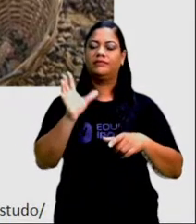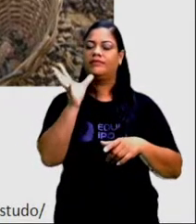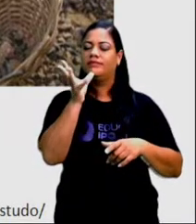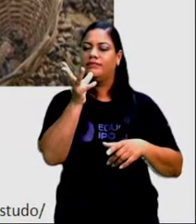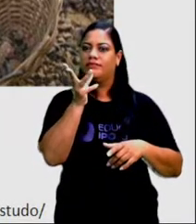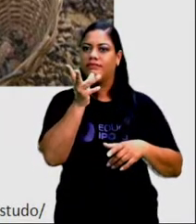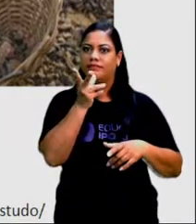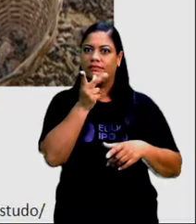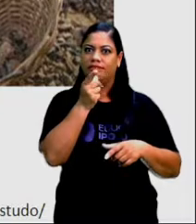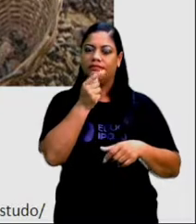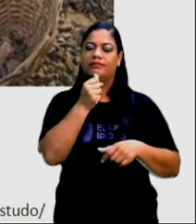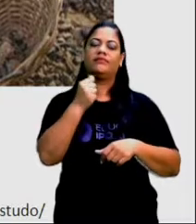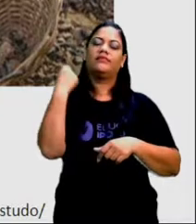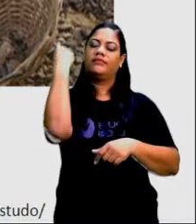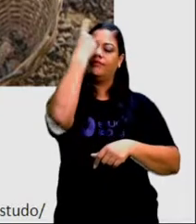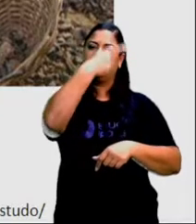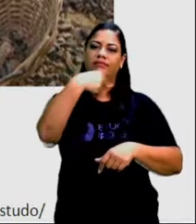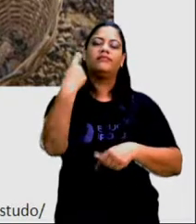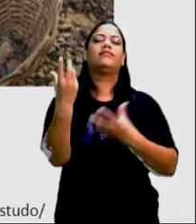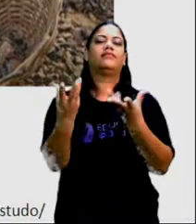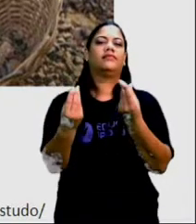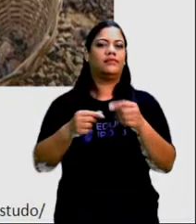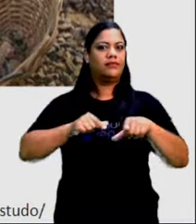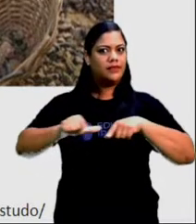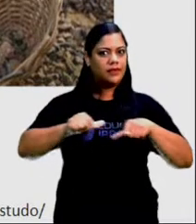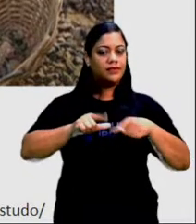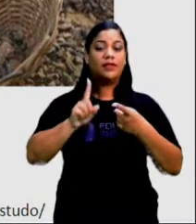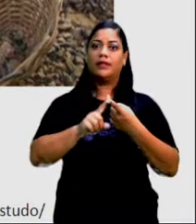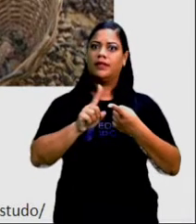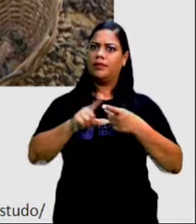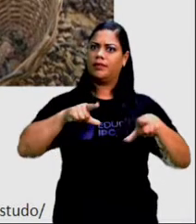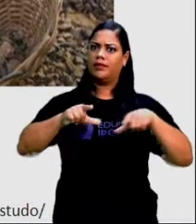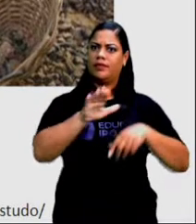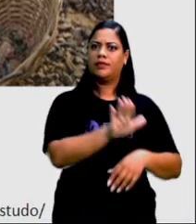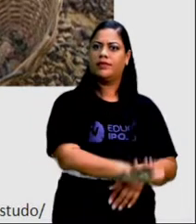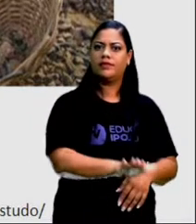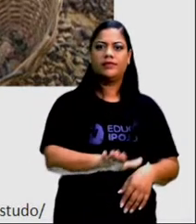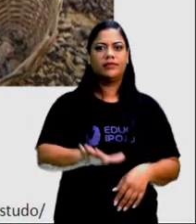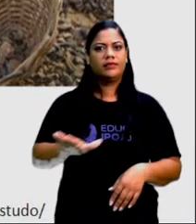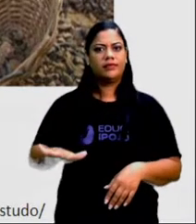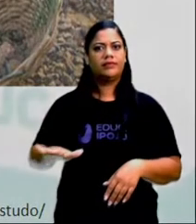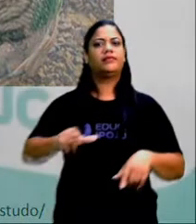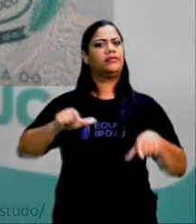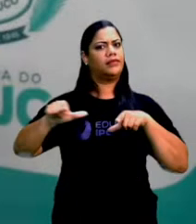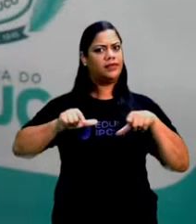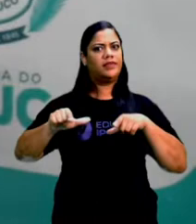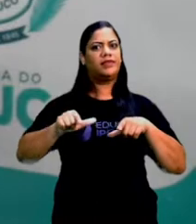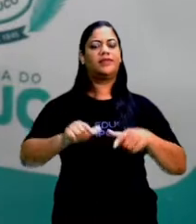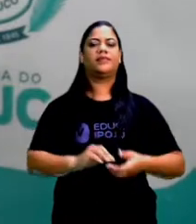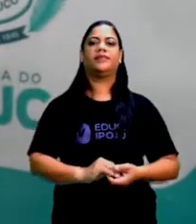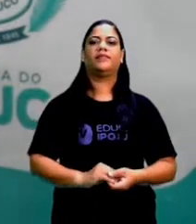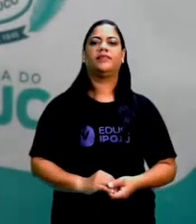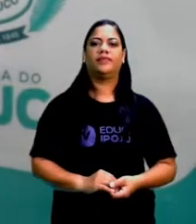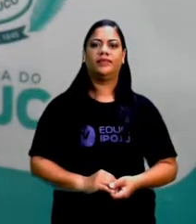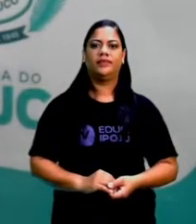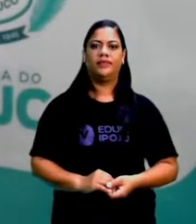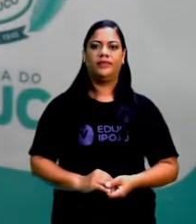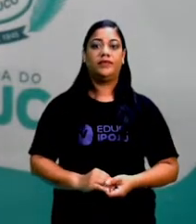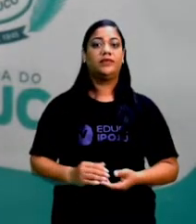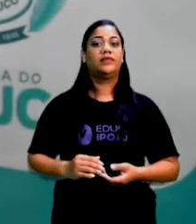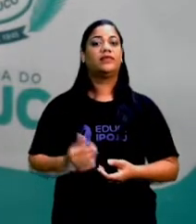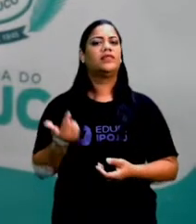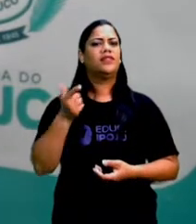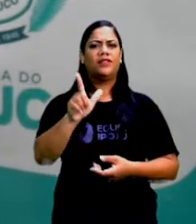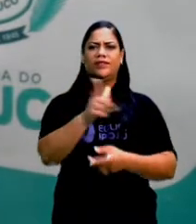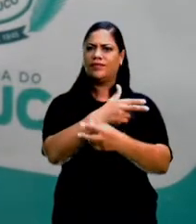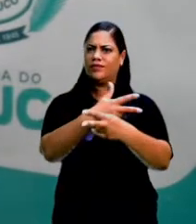pessoas passavam muitas horas trabalhando, como também trabalho infantil, onde colocava crianças pequenas para trabalhar. E